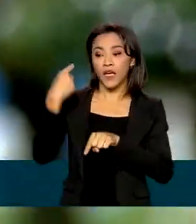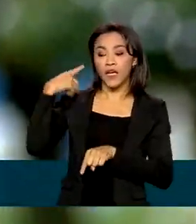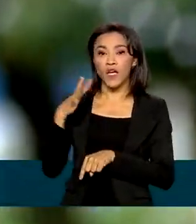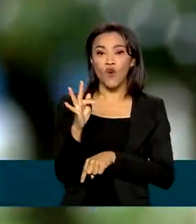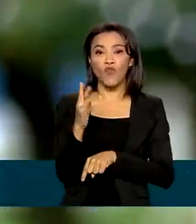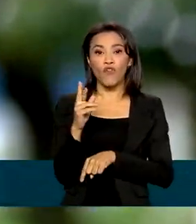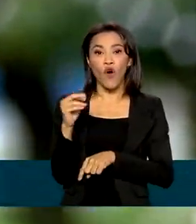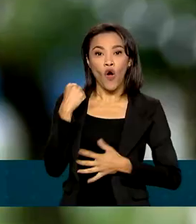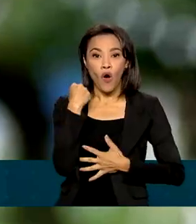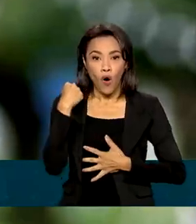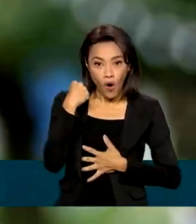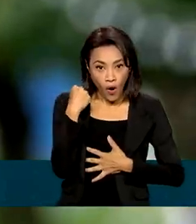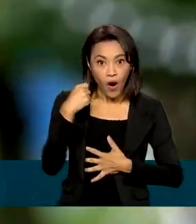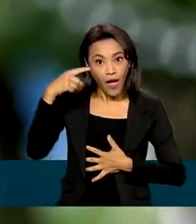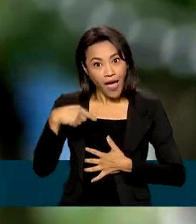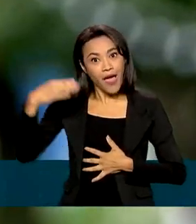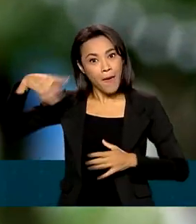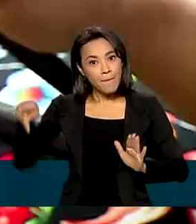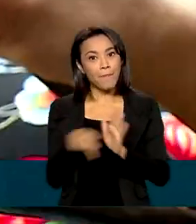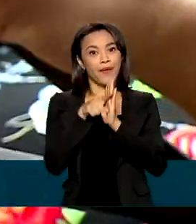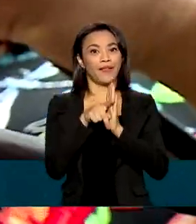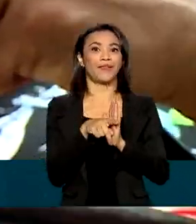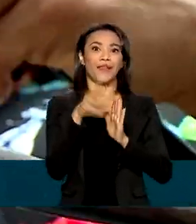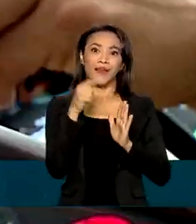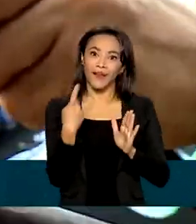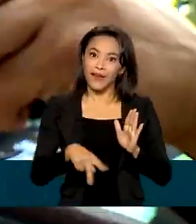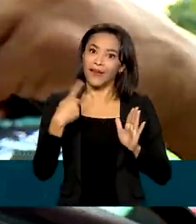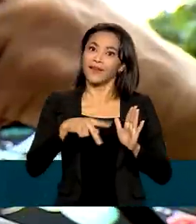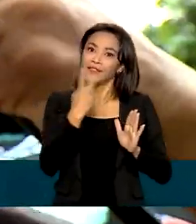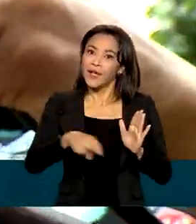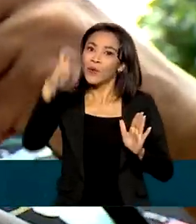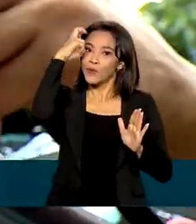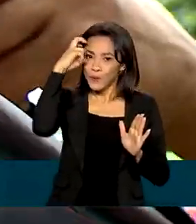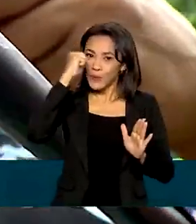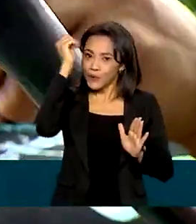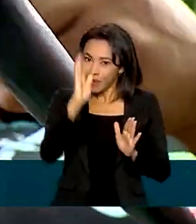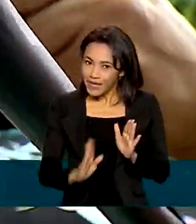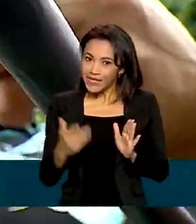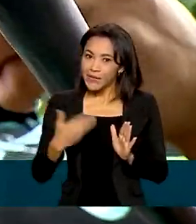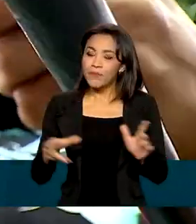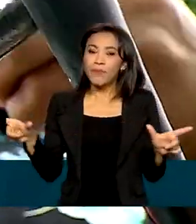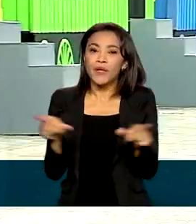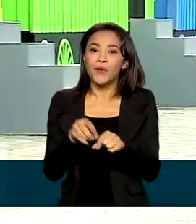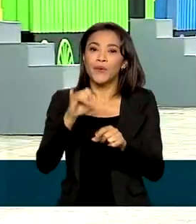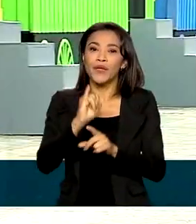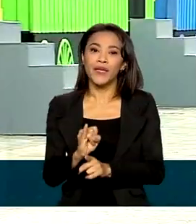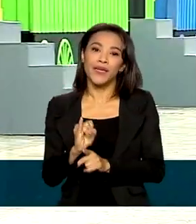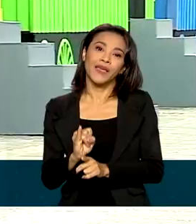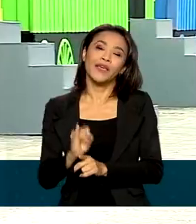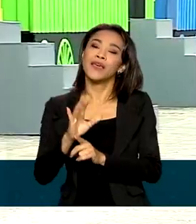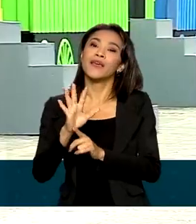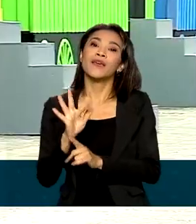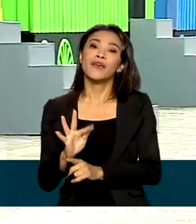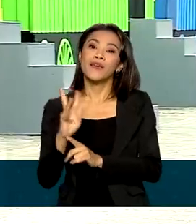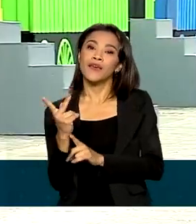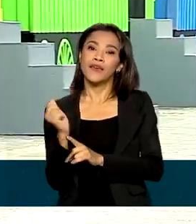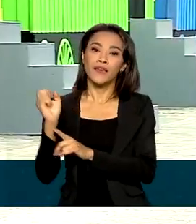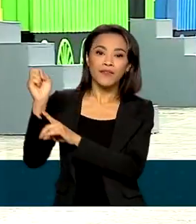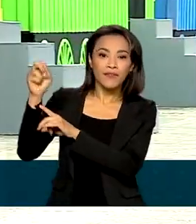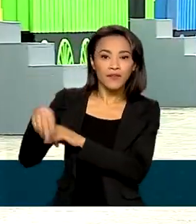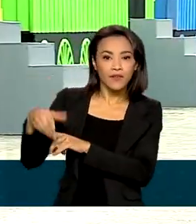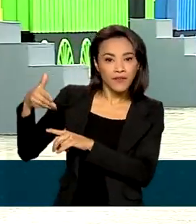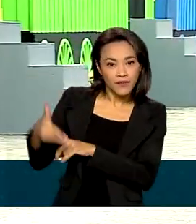do ano passado o título de Patrimônio Imaterial Cultural do Brasil, pelo IFAM, Instituto do Patrimônio